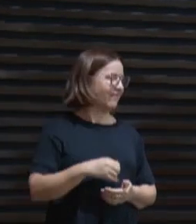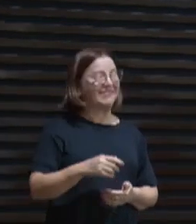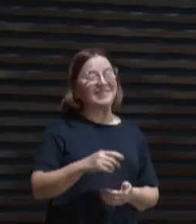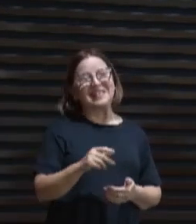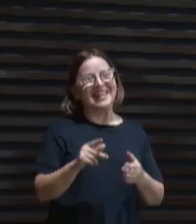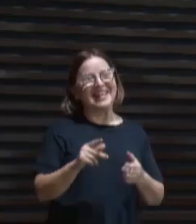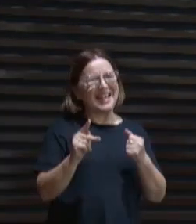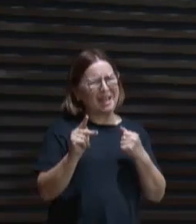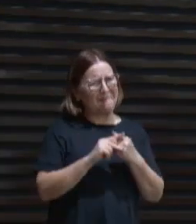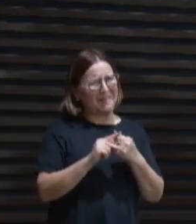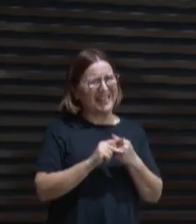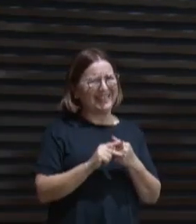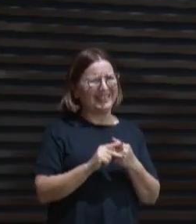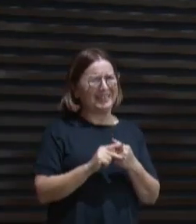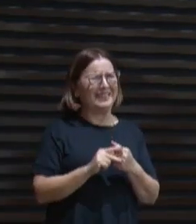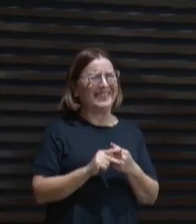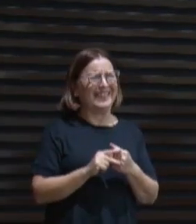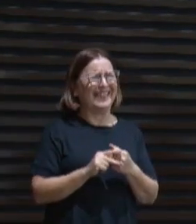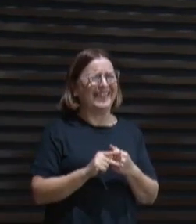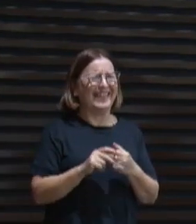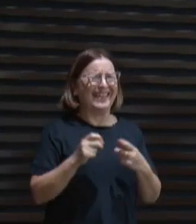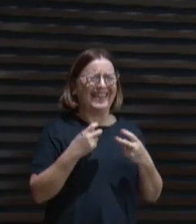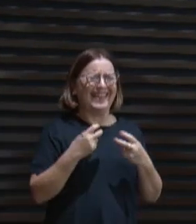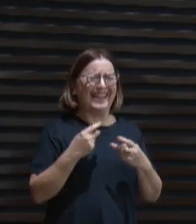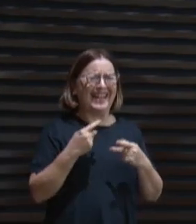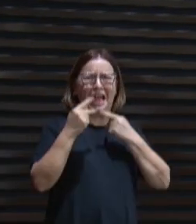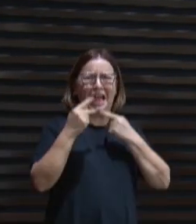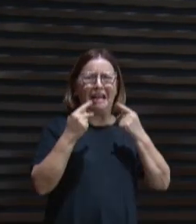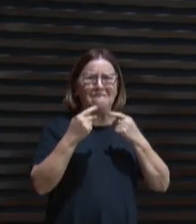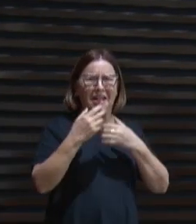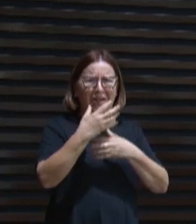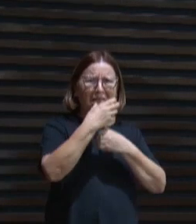Pedro, porém, ficou Calma. de fora.